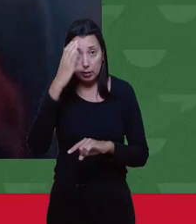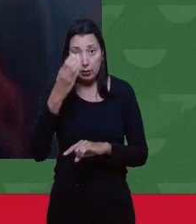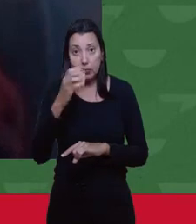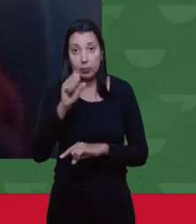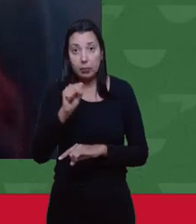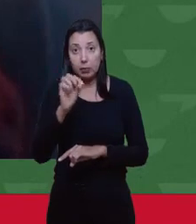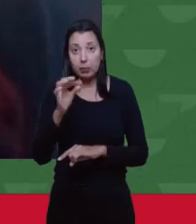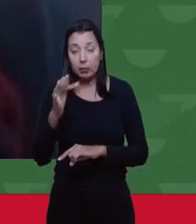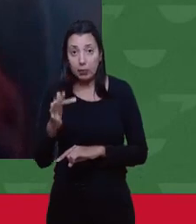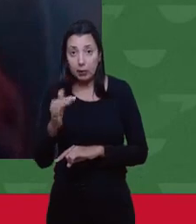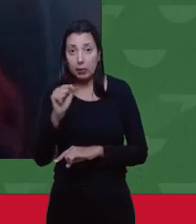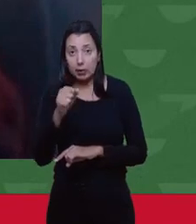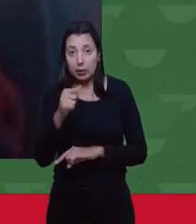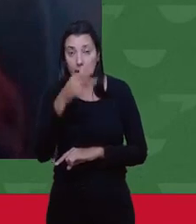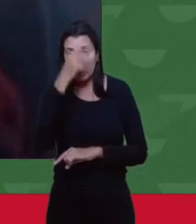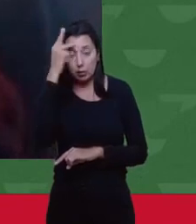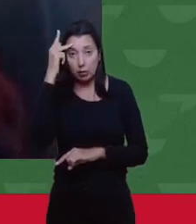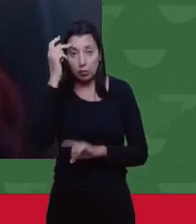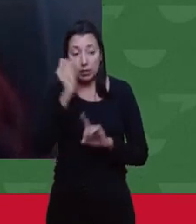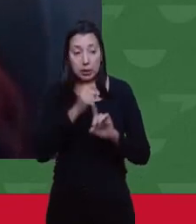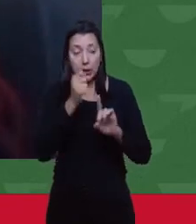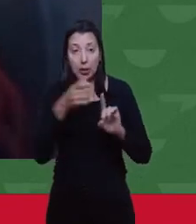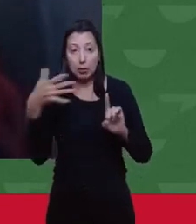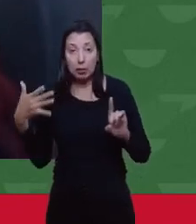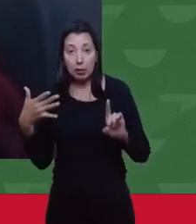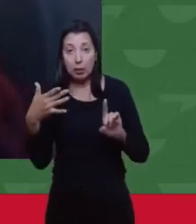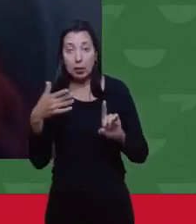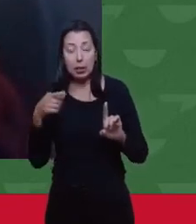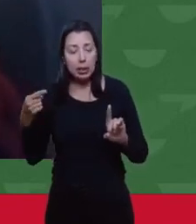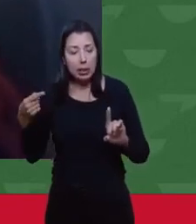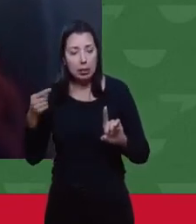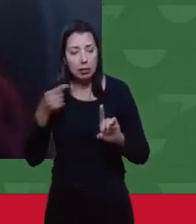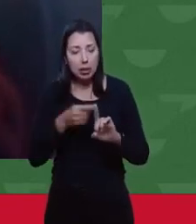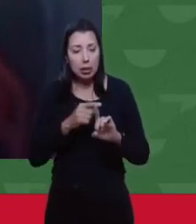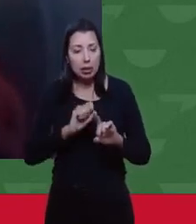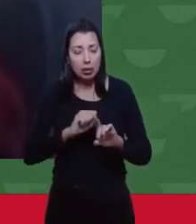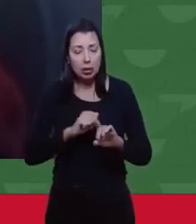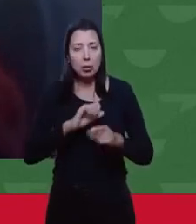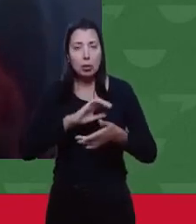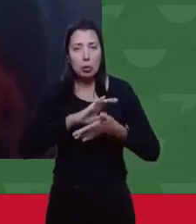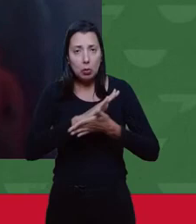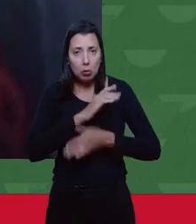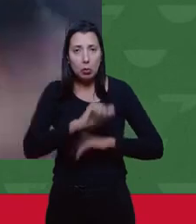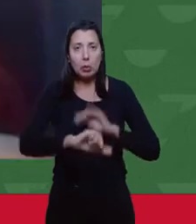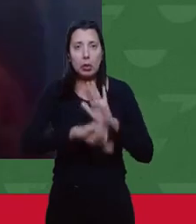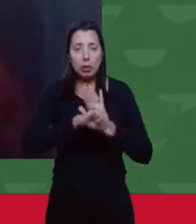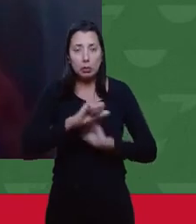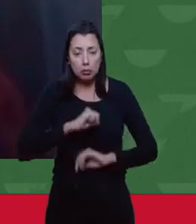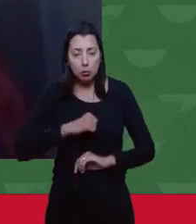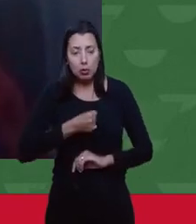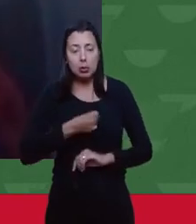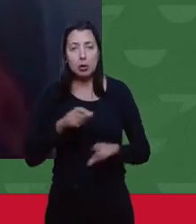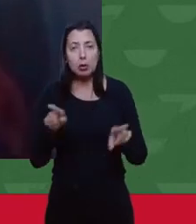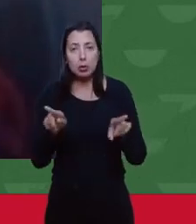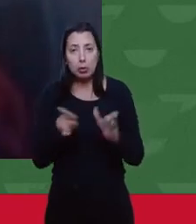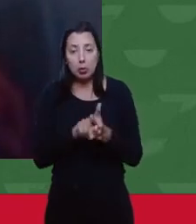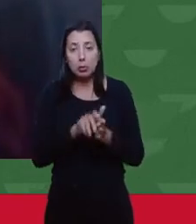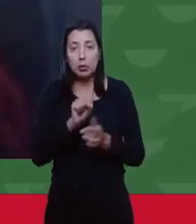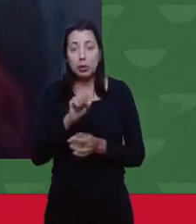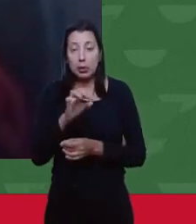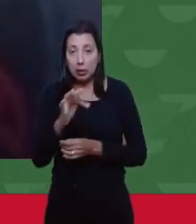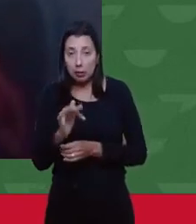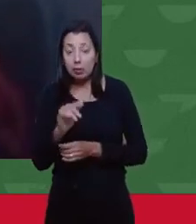STF, que é favorável às pessoas LGBTIs, que enfrentam os crimes de ódio, assim como foi o próprio STF que definiu